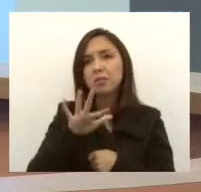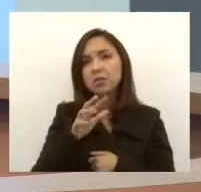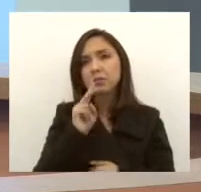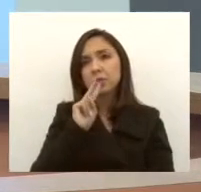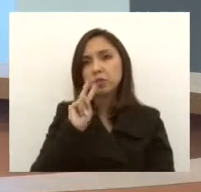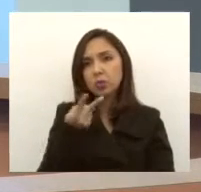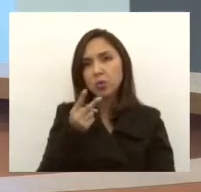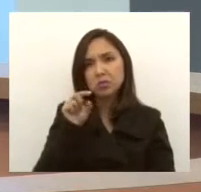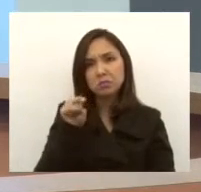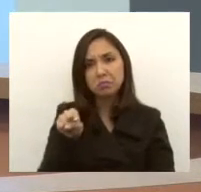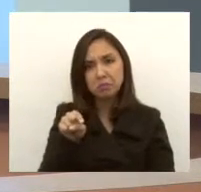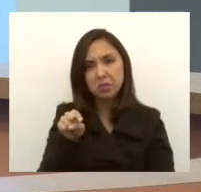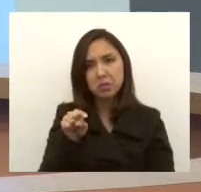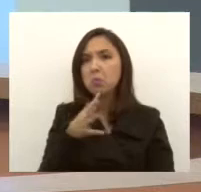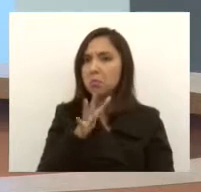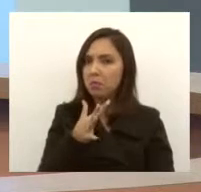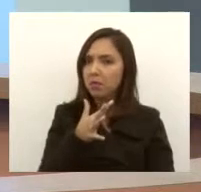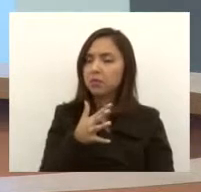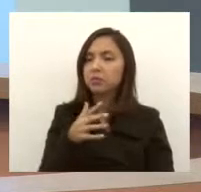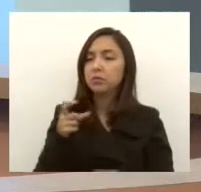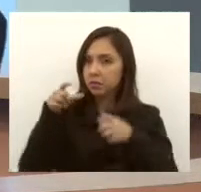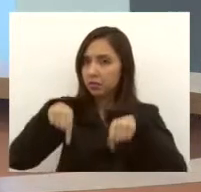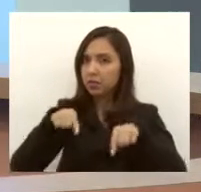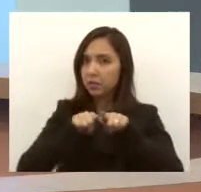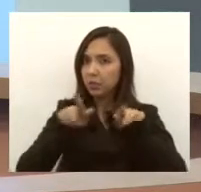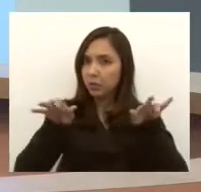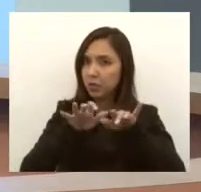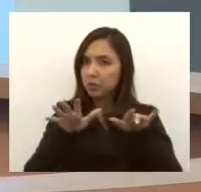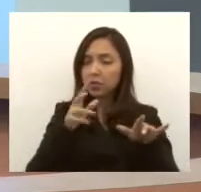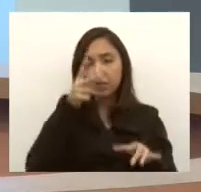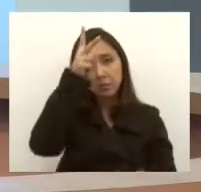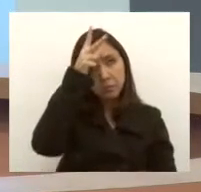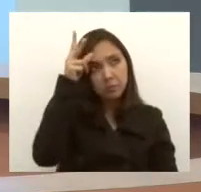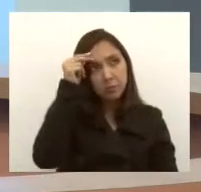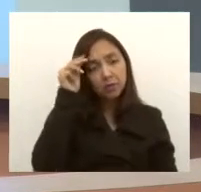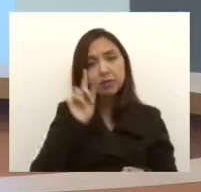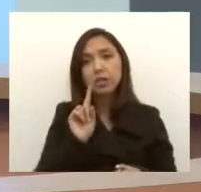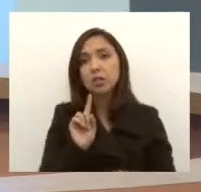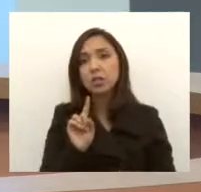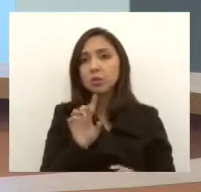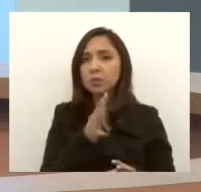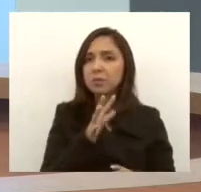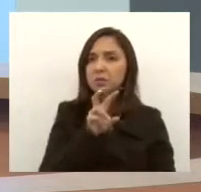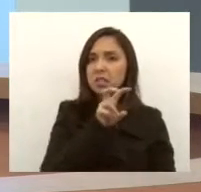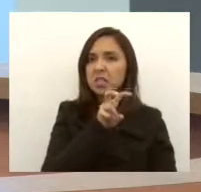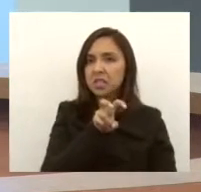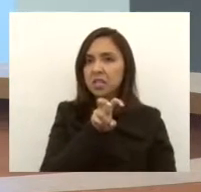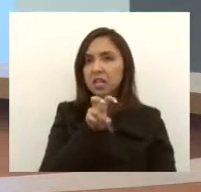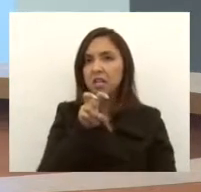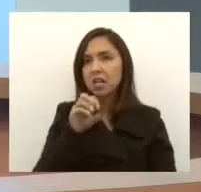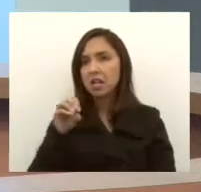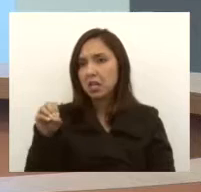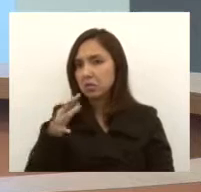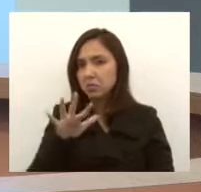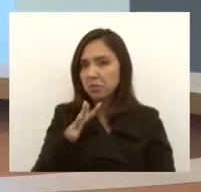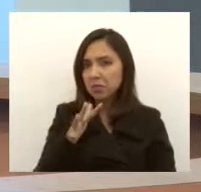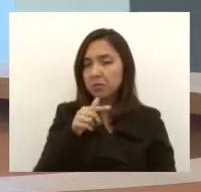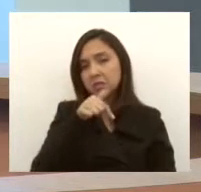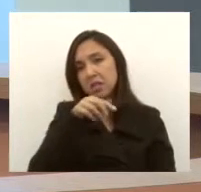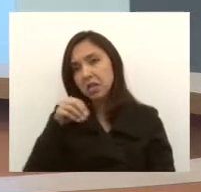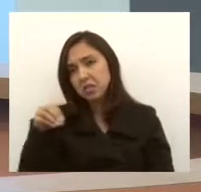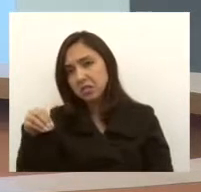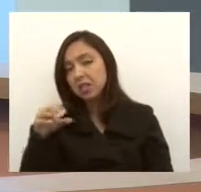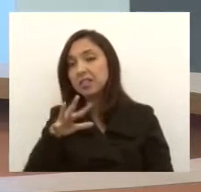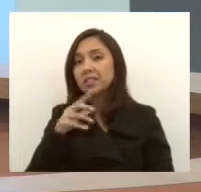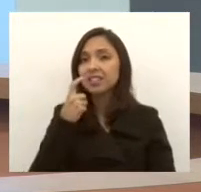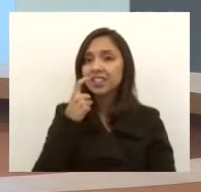mil cirurgiões dentistas na cidade de Guarulhos. E, pelos dados da prefeitura, só 500 e poucos cirurgiões dentistas ou 700 e poucos